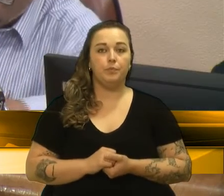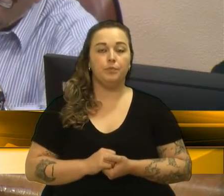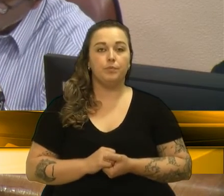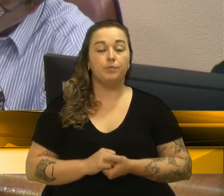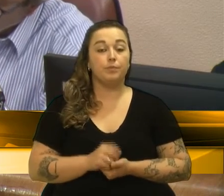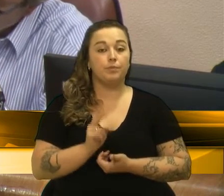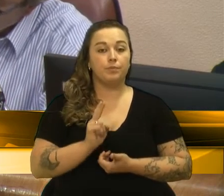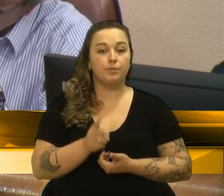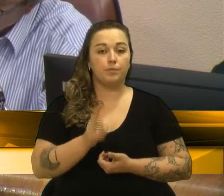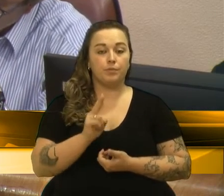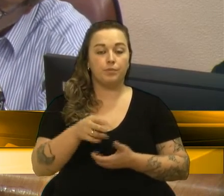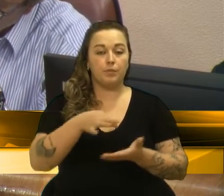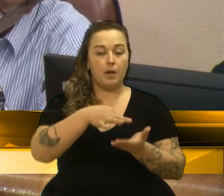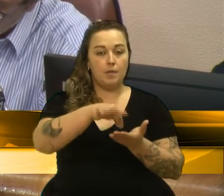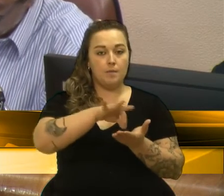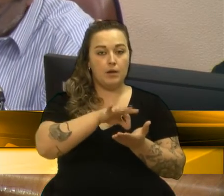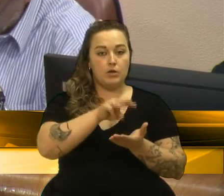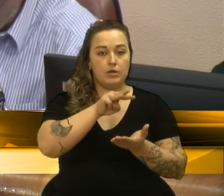Continuando, página